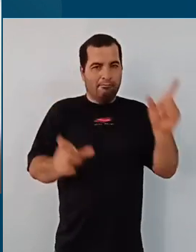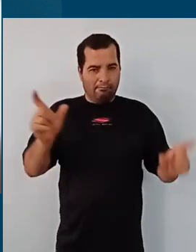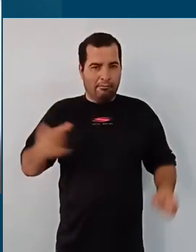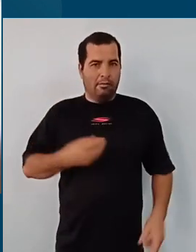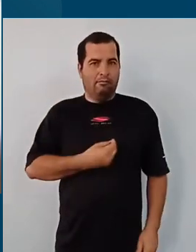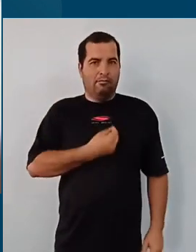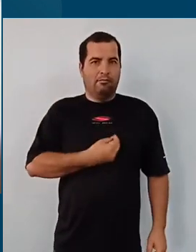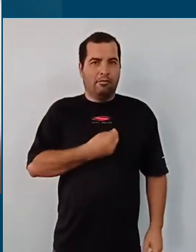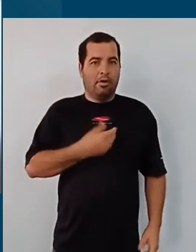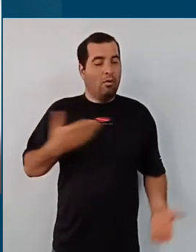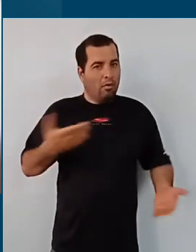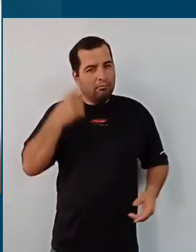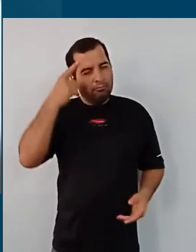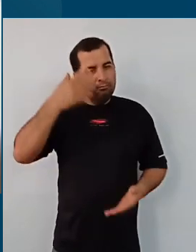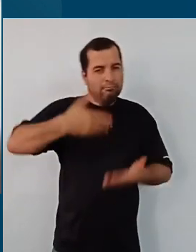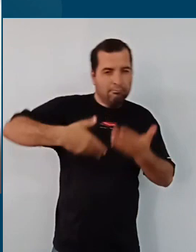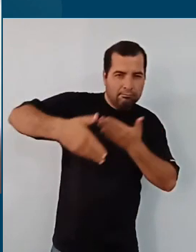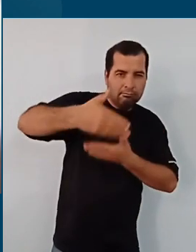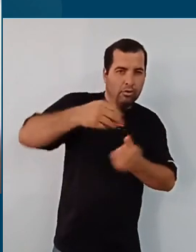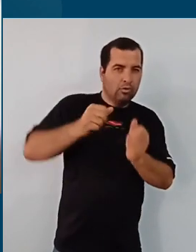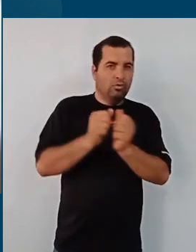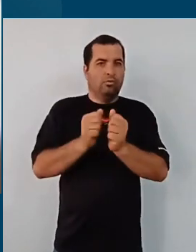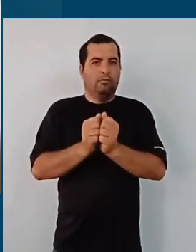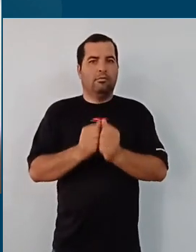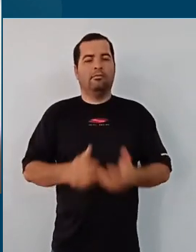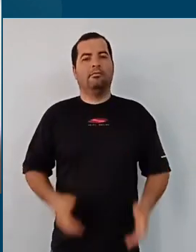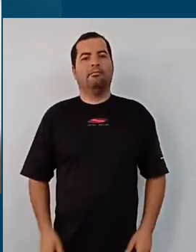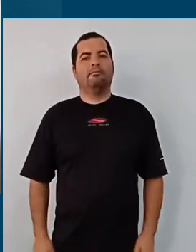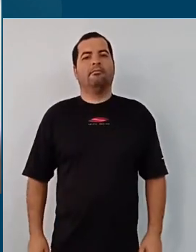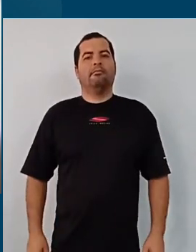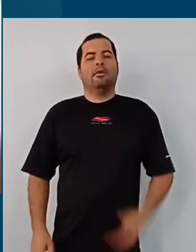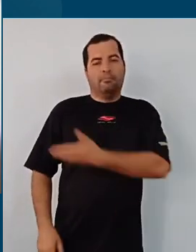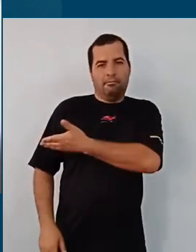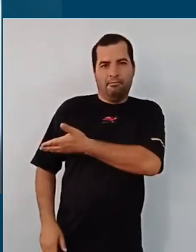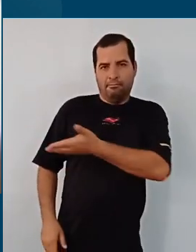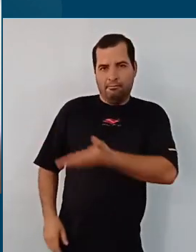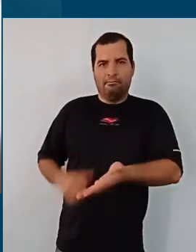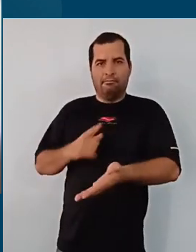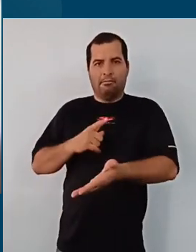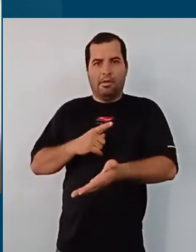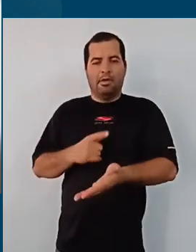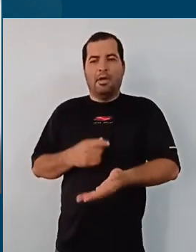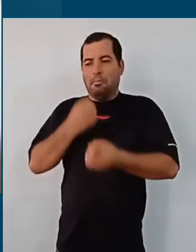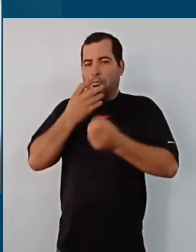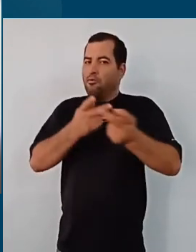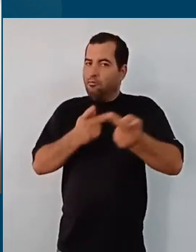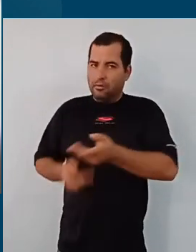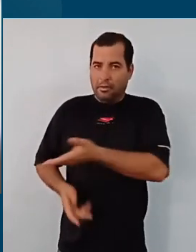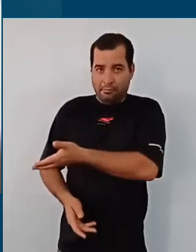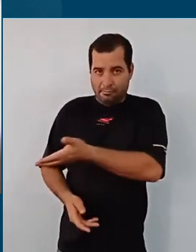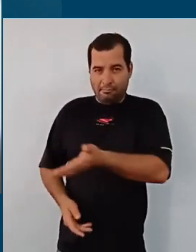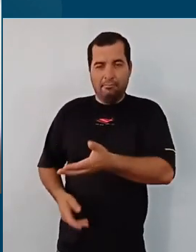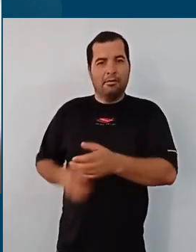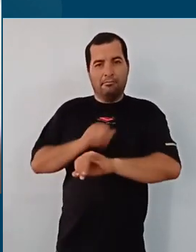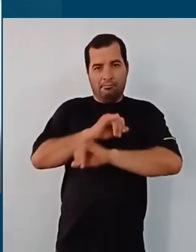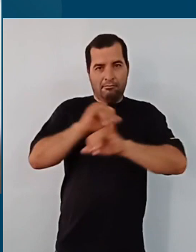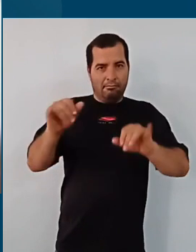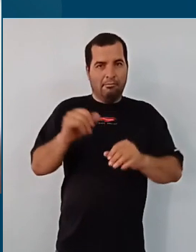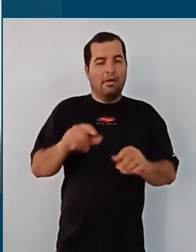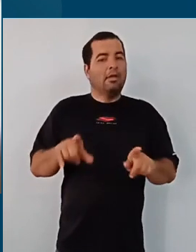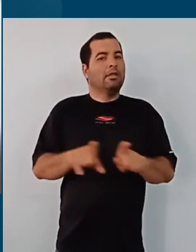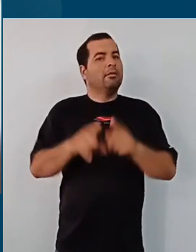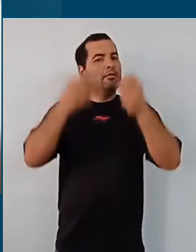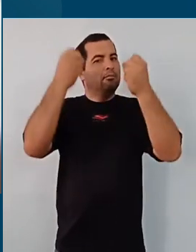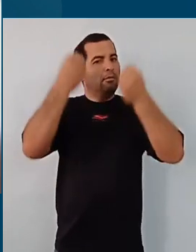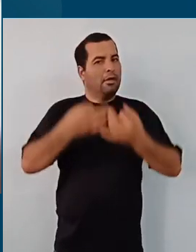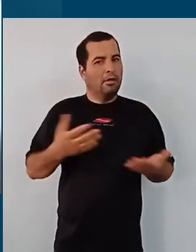vieram refletir hoje conosco. Estará conosco para dar as boas-vindas nessa sessão formativa e contextualizar as